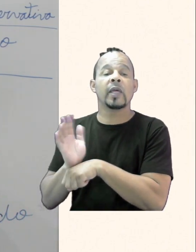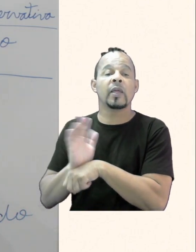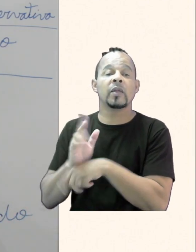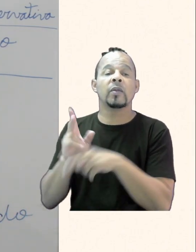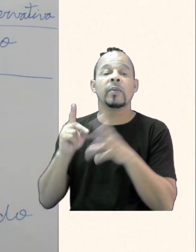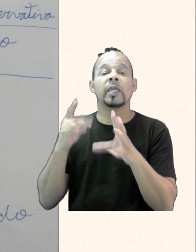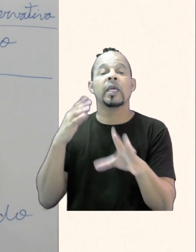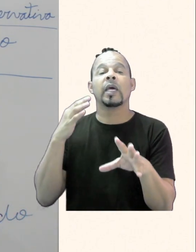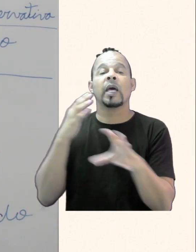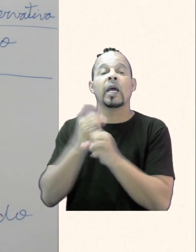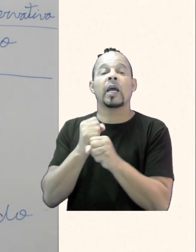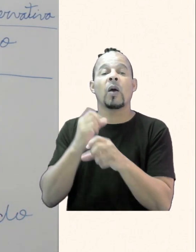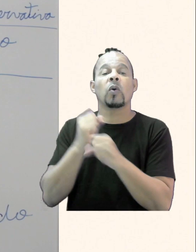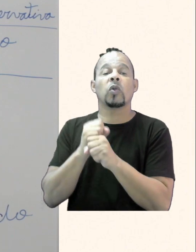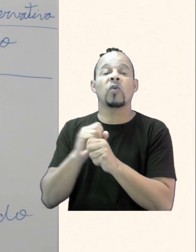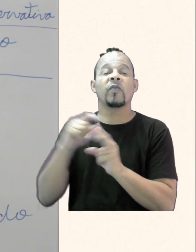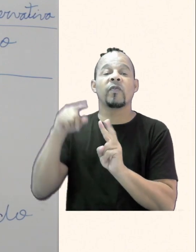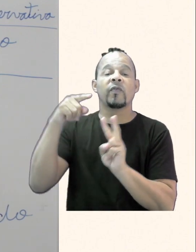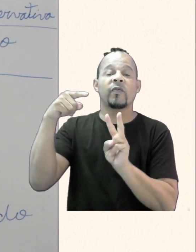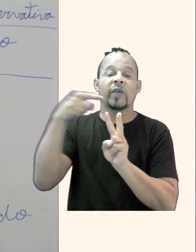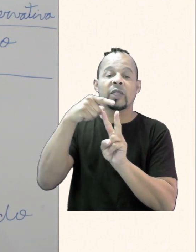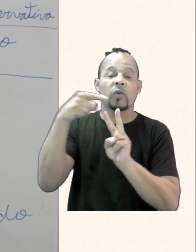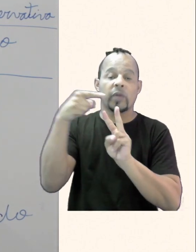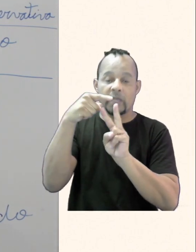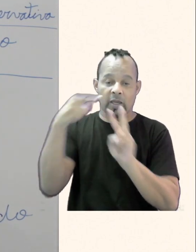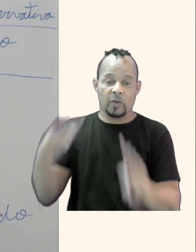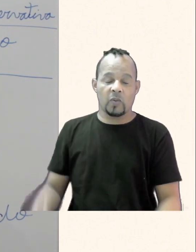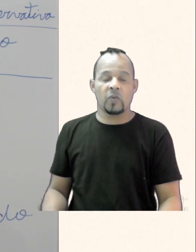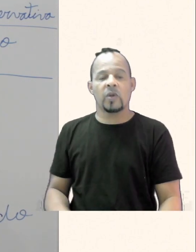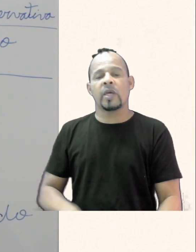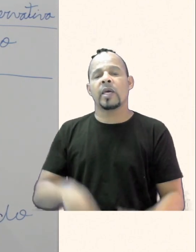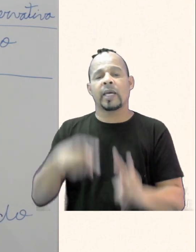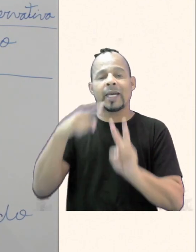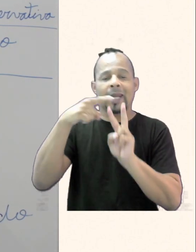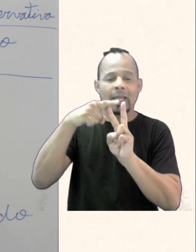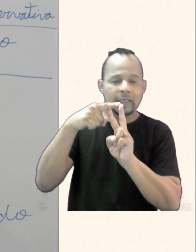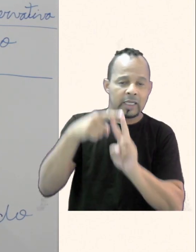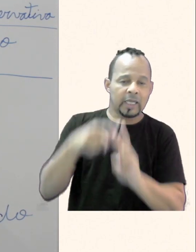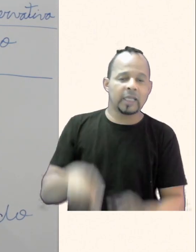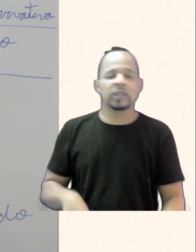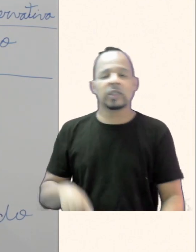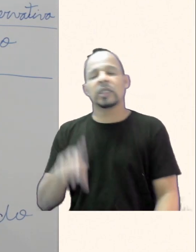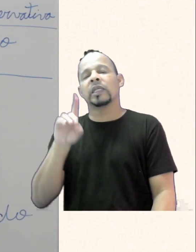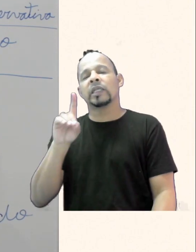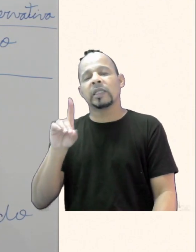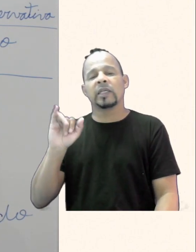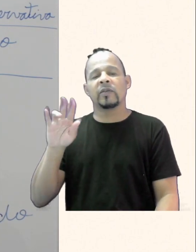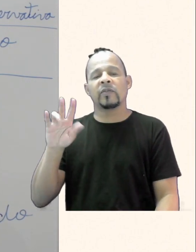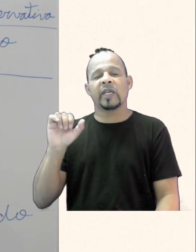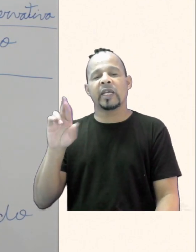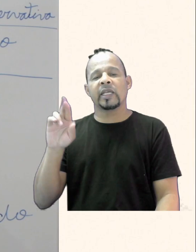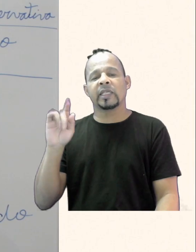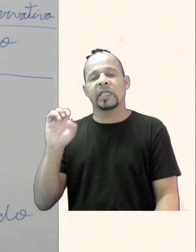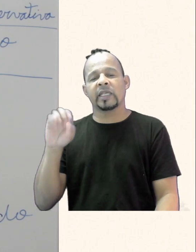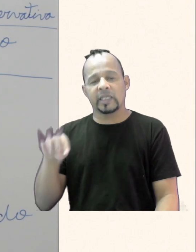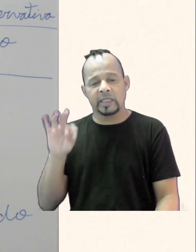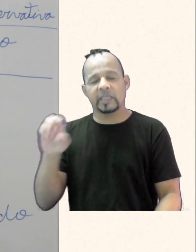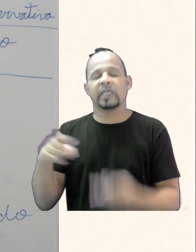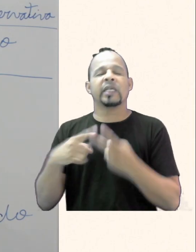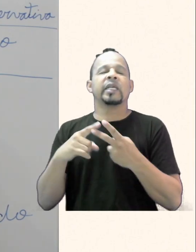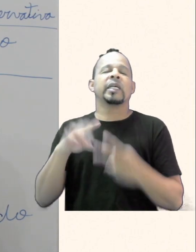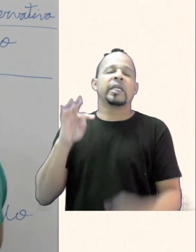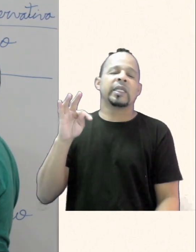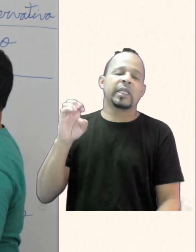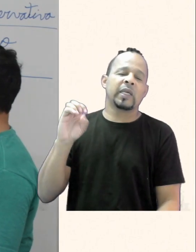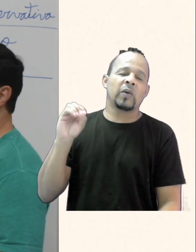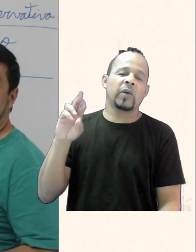tá? Cálculo vetorial, gradiente, divergente, rotacional, teorema de Stokes,